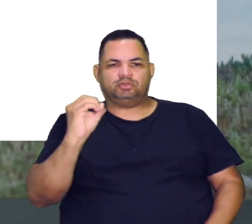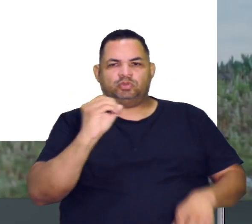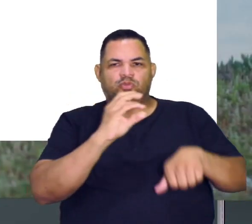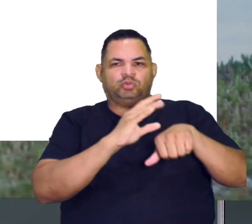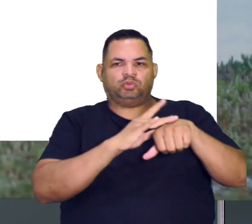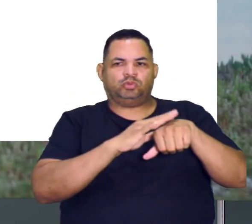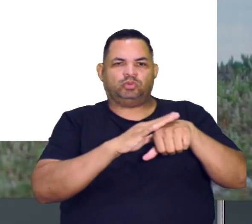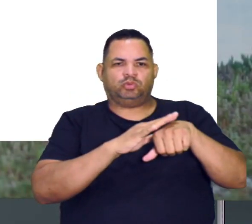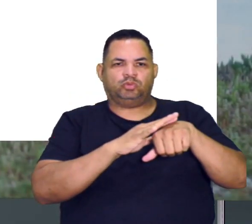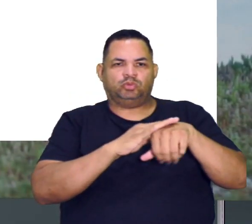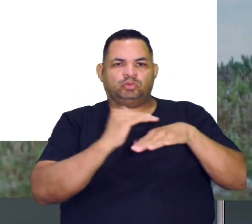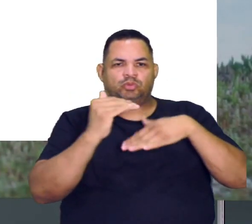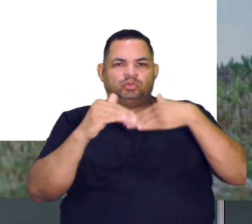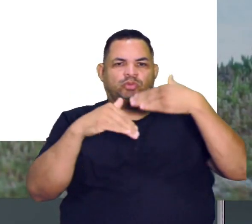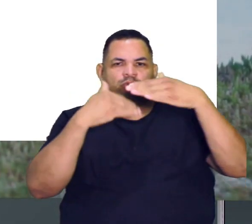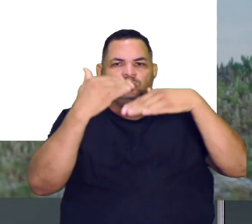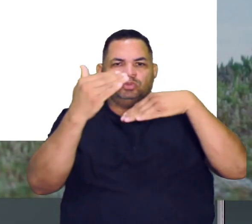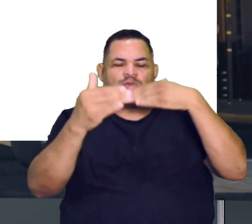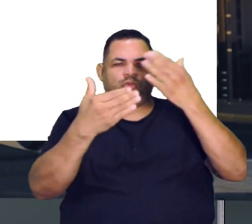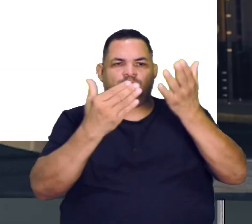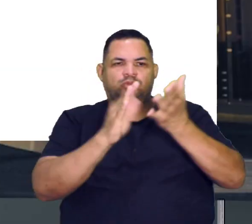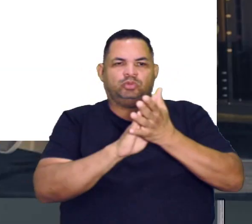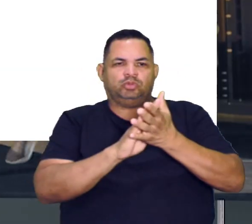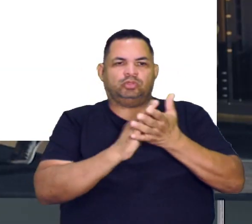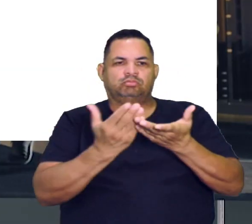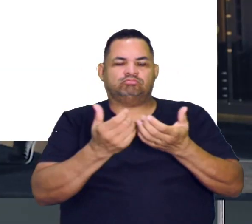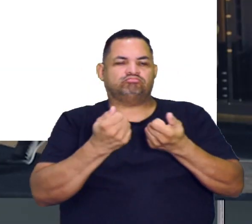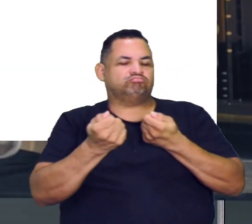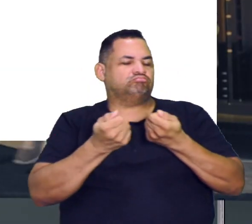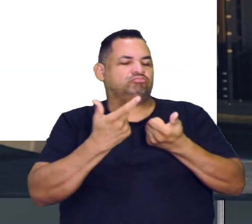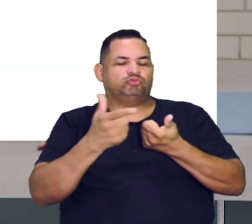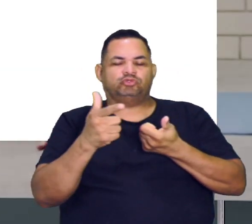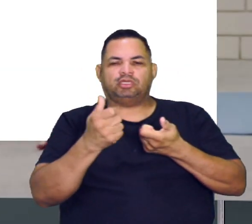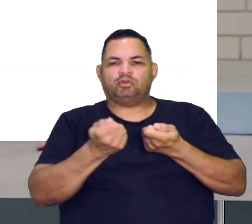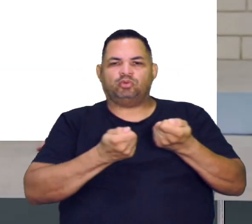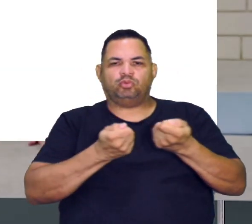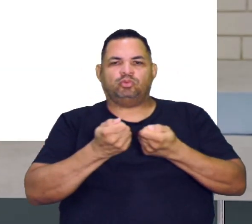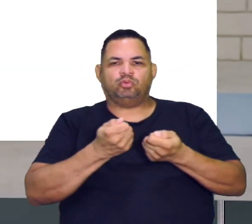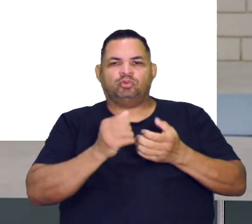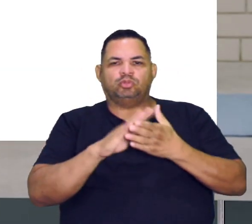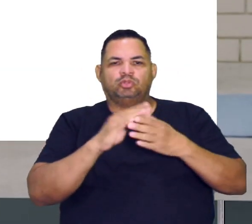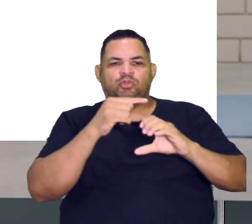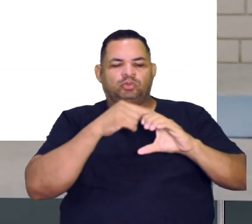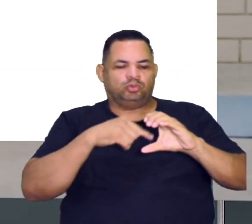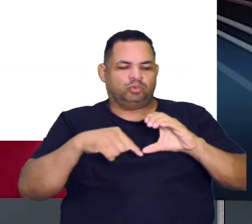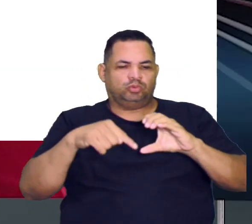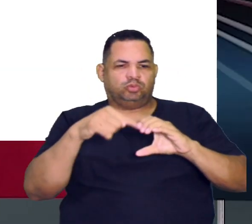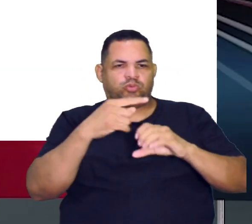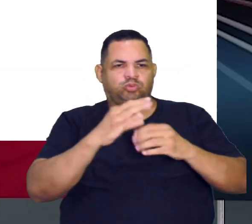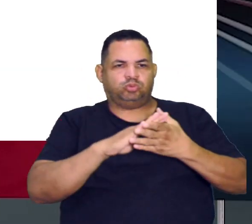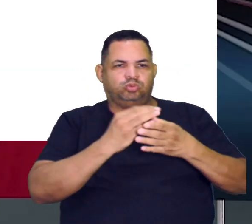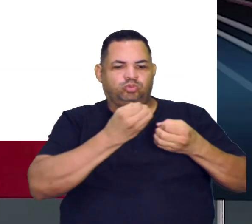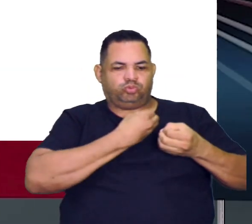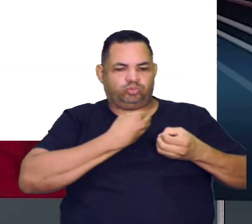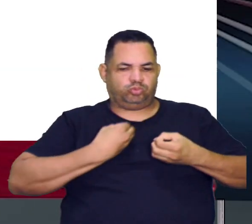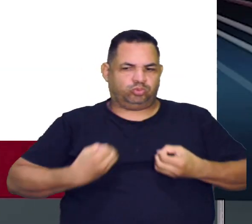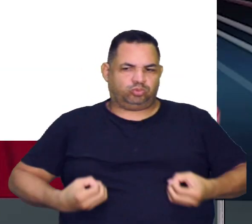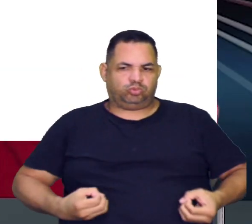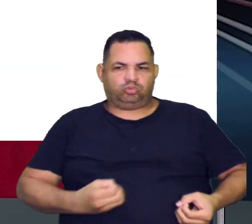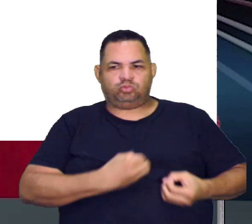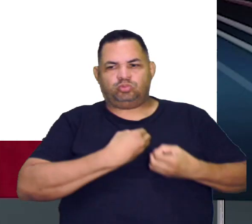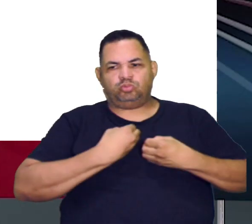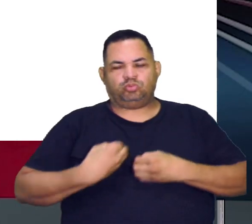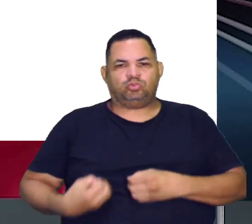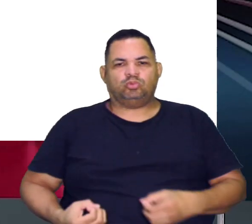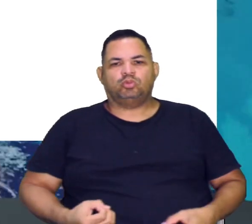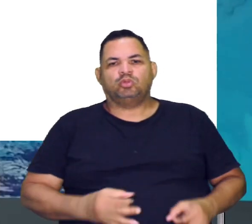em comum o crescimento de forma desordenada de células. E essas células, elas vão agora invadir